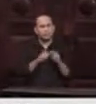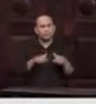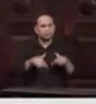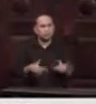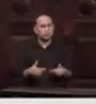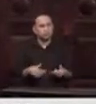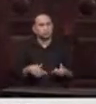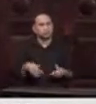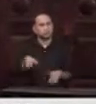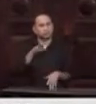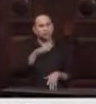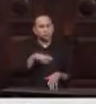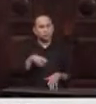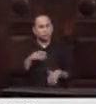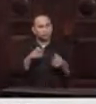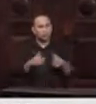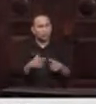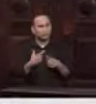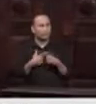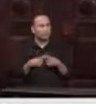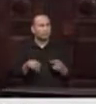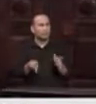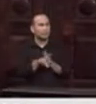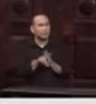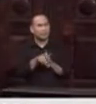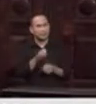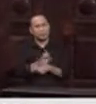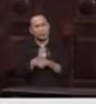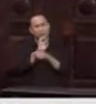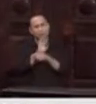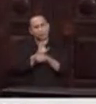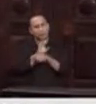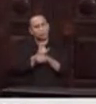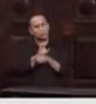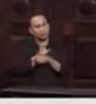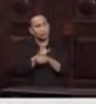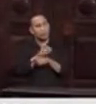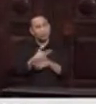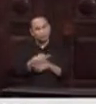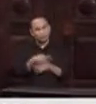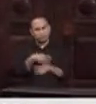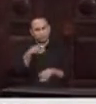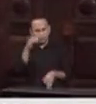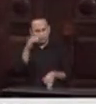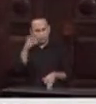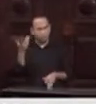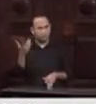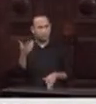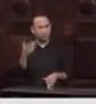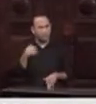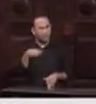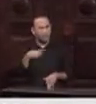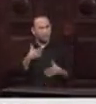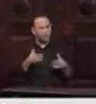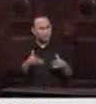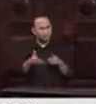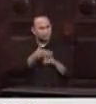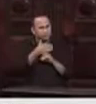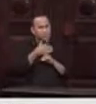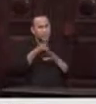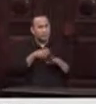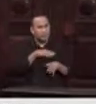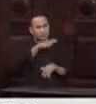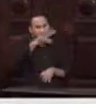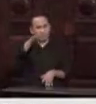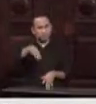urbanas naquela localidade, porque aquela área pertence ao Estado, deputado Jânio Mendes. Olha que curioso, é um território do município, mas